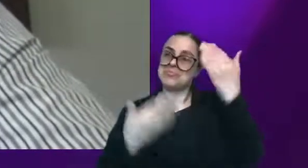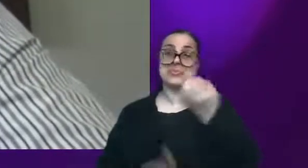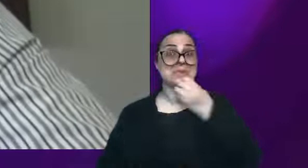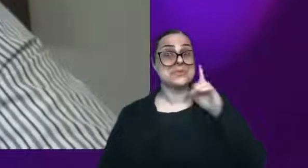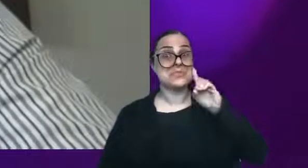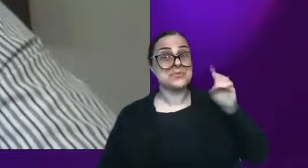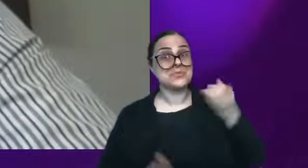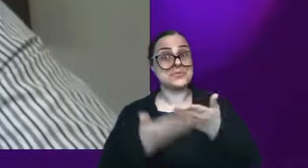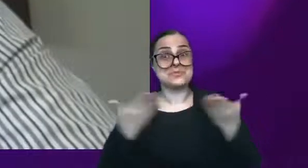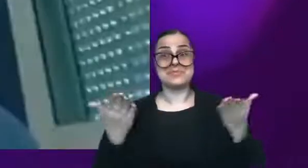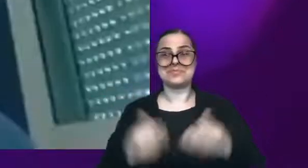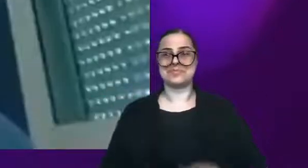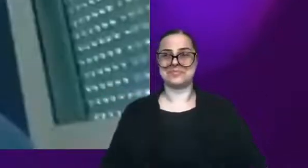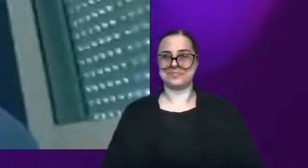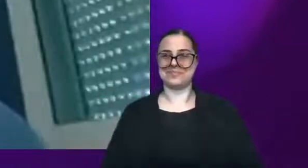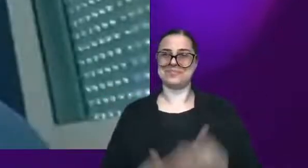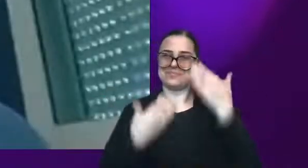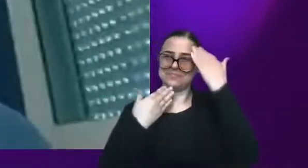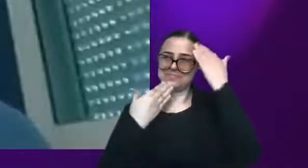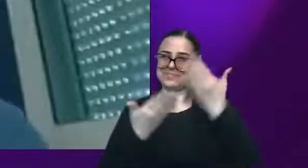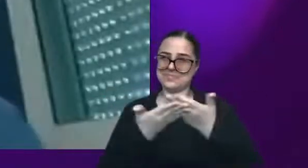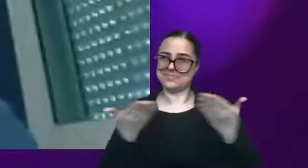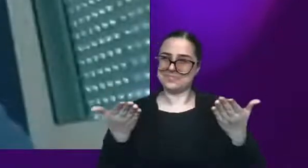Obrigado. Obrigado a todos.